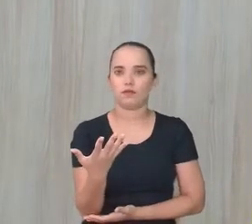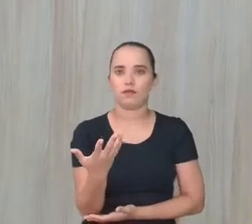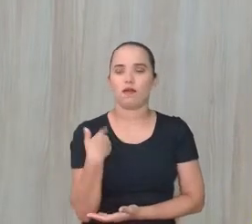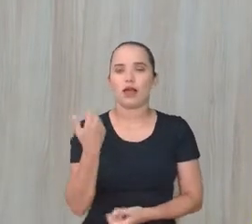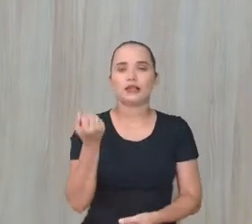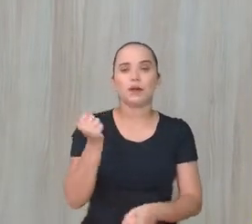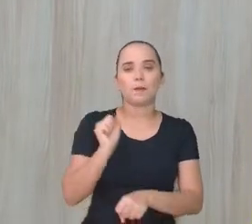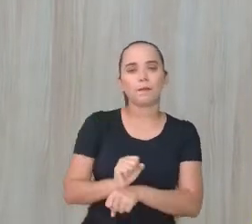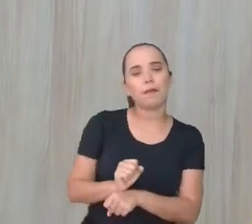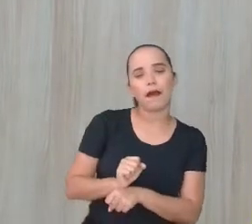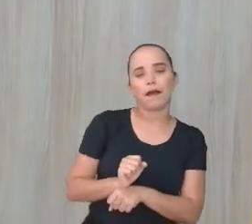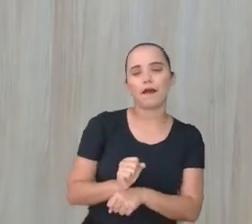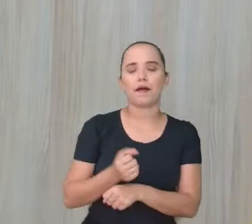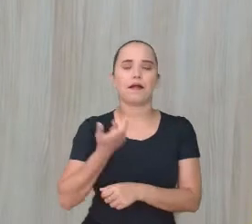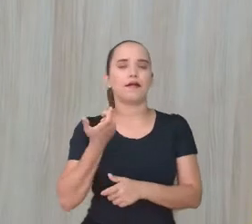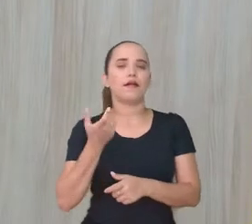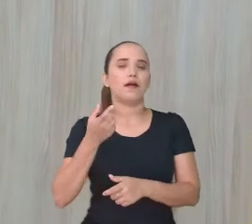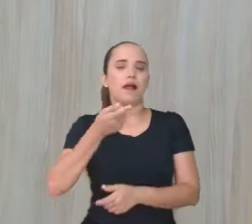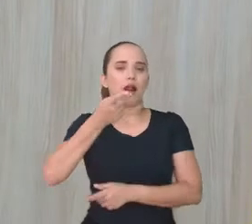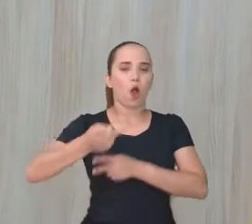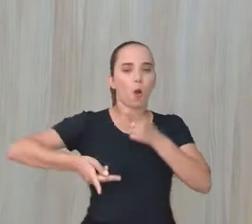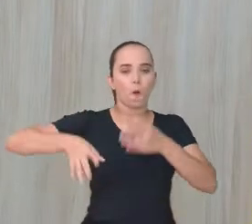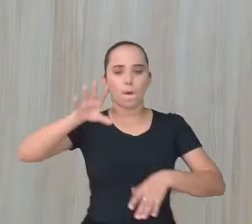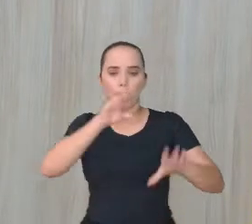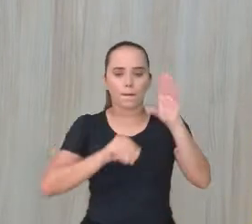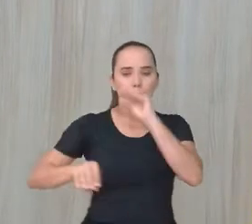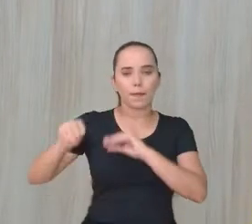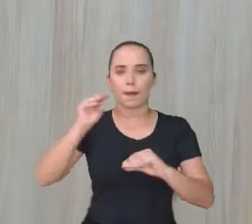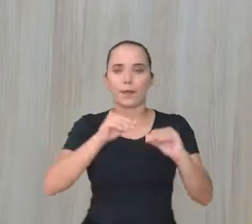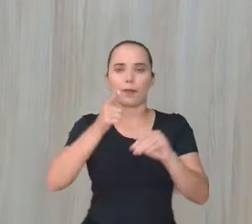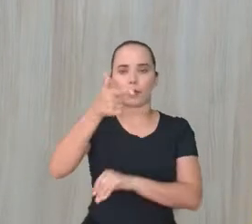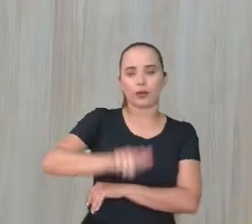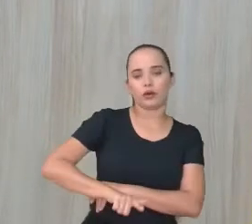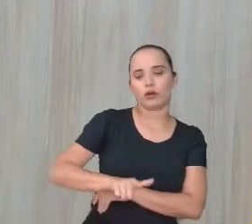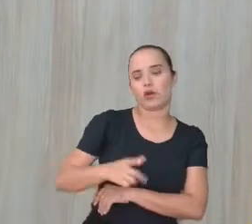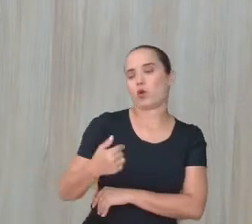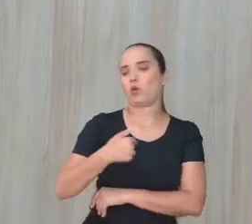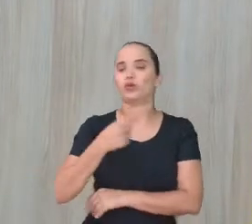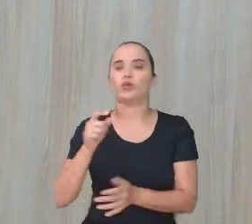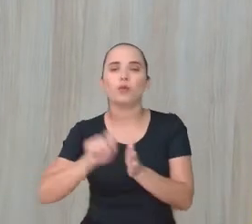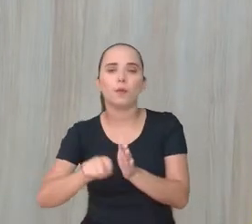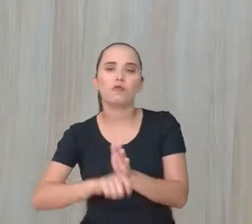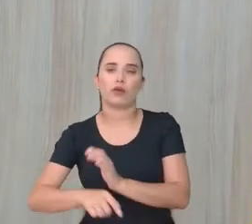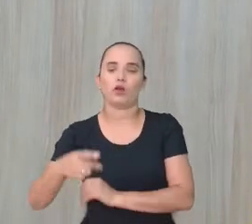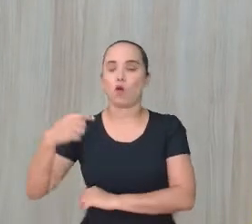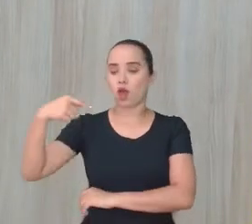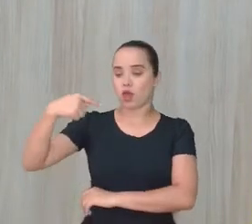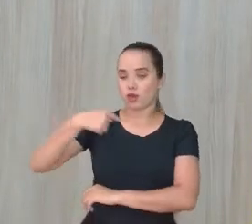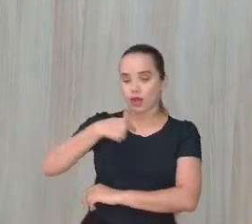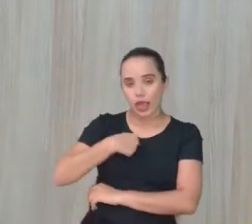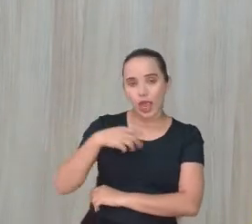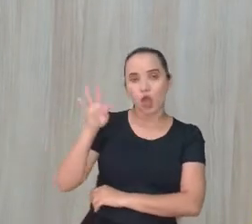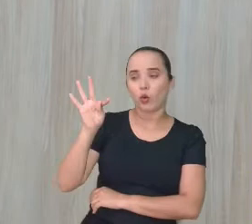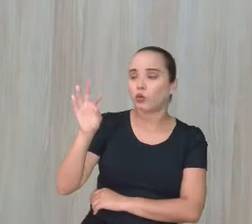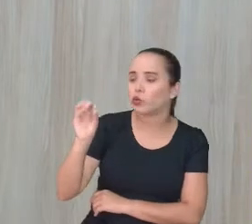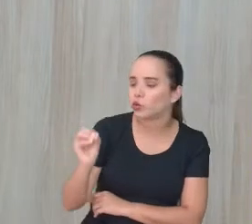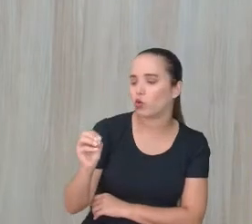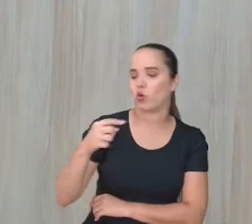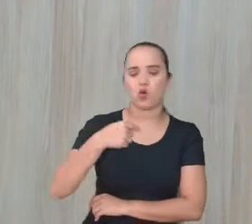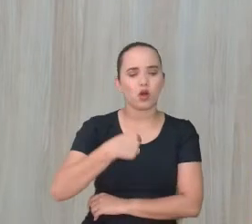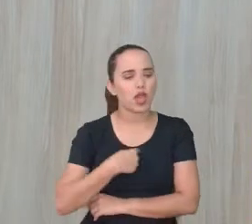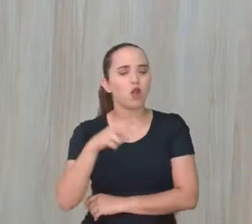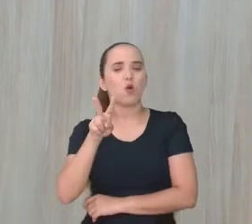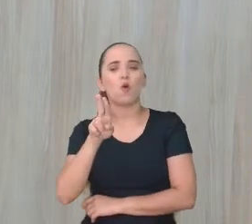Essa fala repetida, um jeito, quando a gente diz eu tô, eu fui, eu tava,